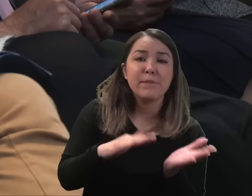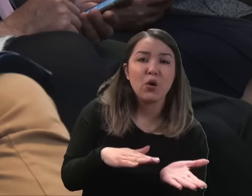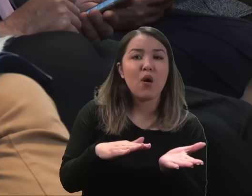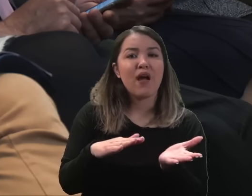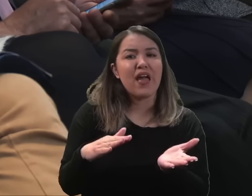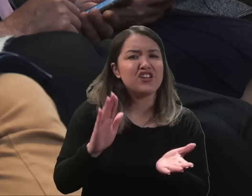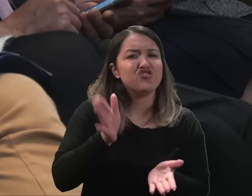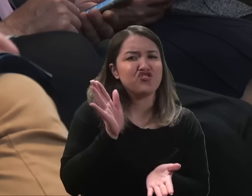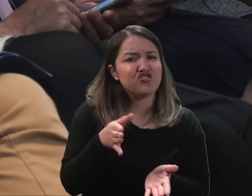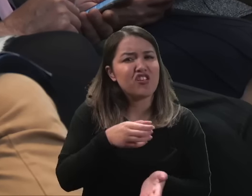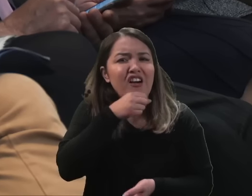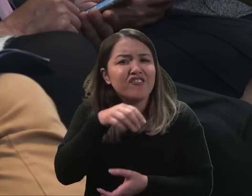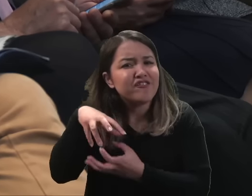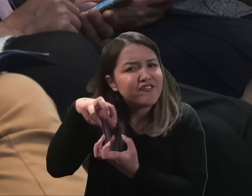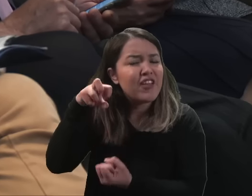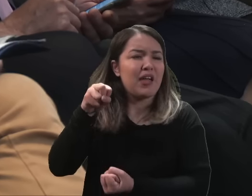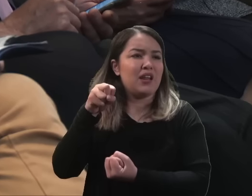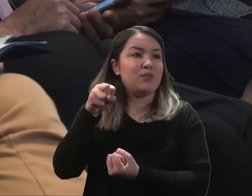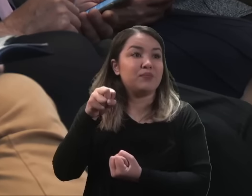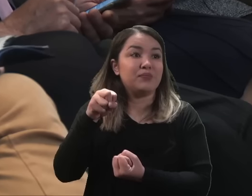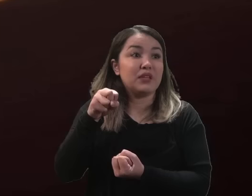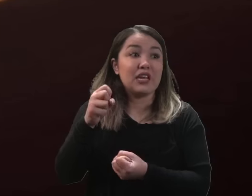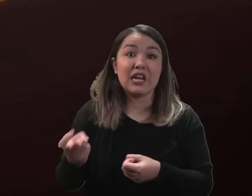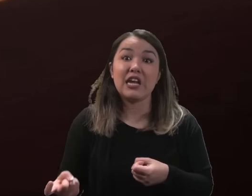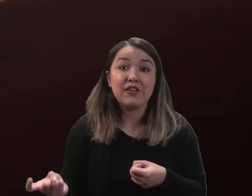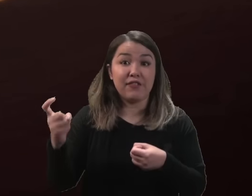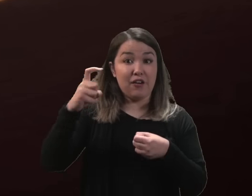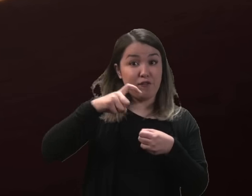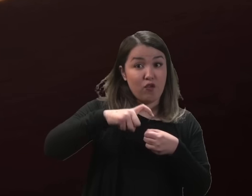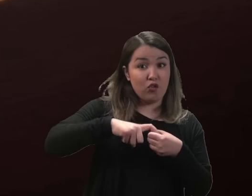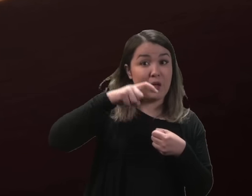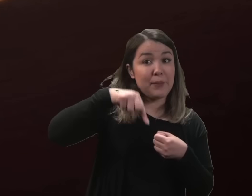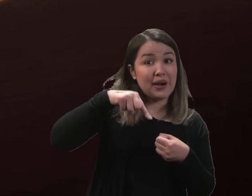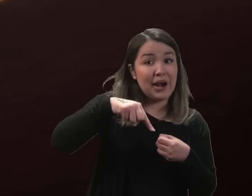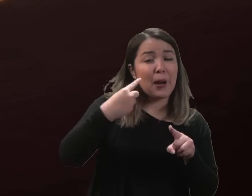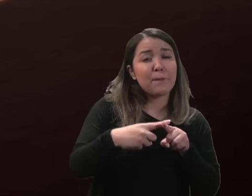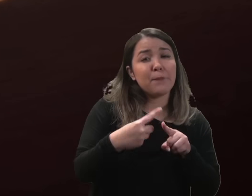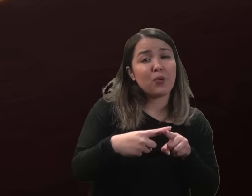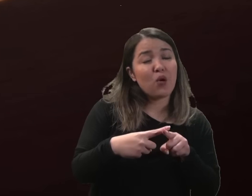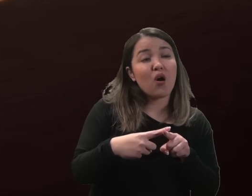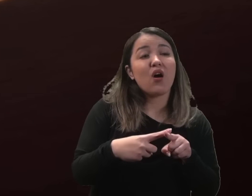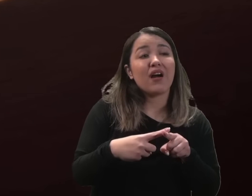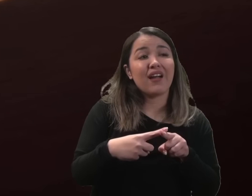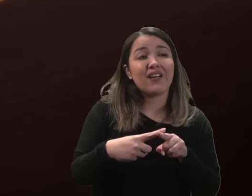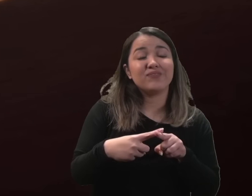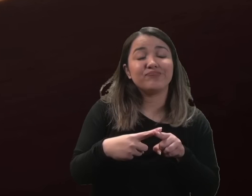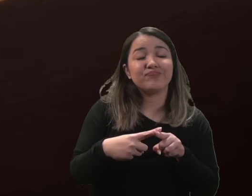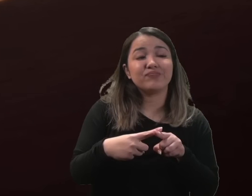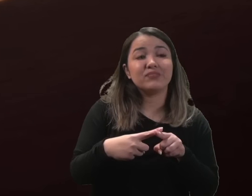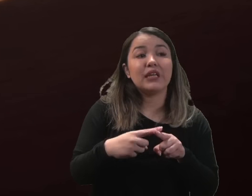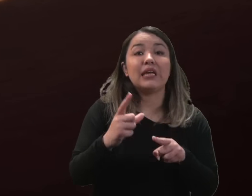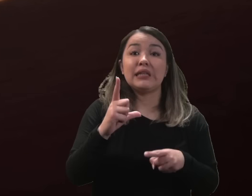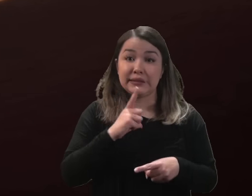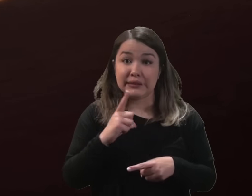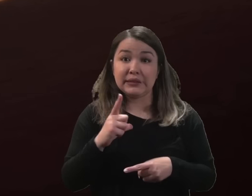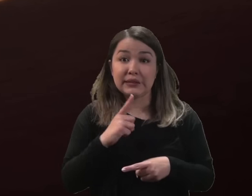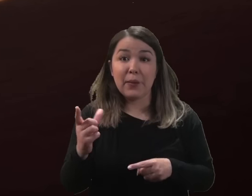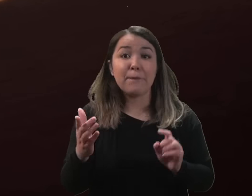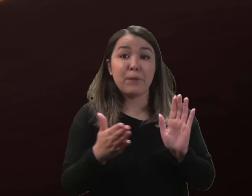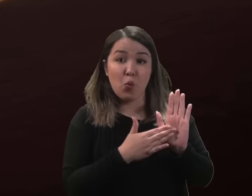geração voltarão para cá porque a medida da iniquidade dos amorreus ainda não se encheu porque Deus